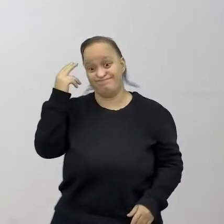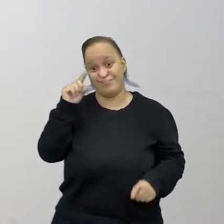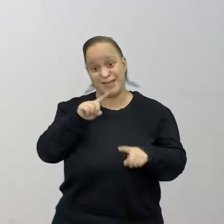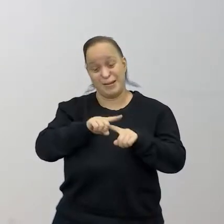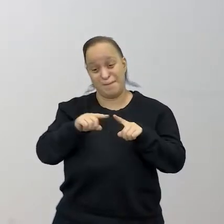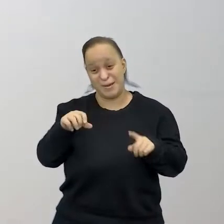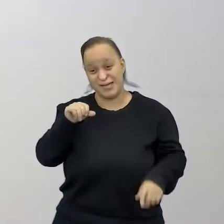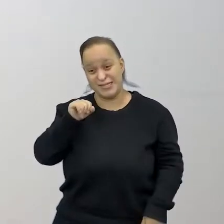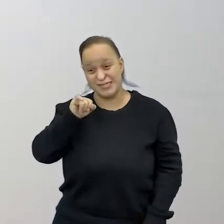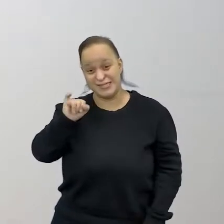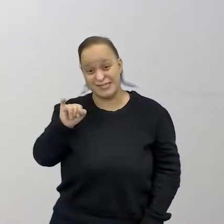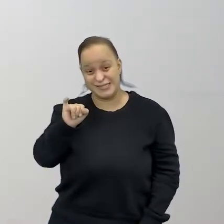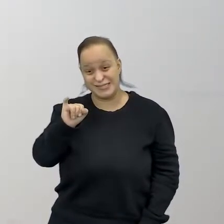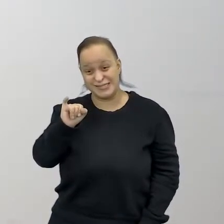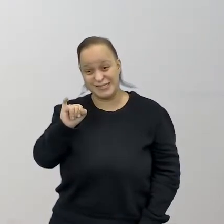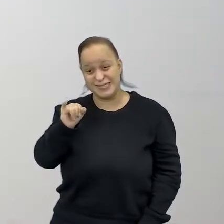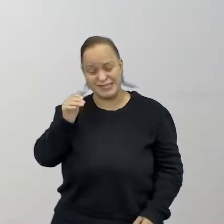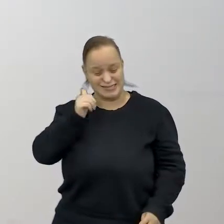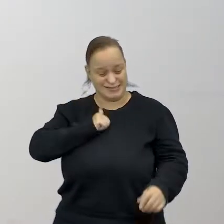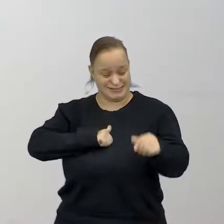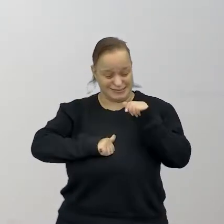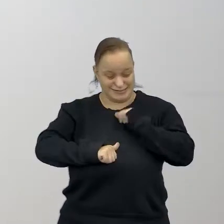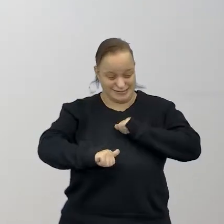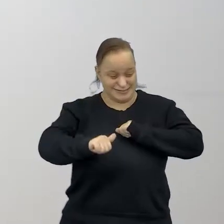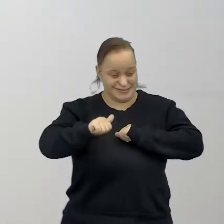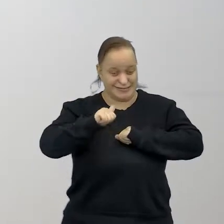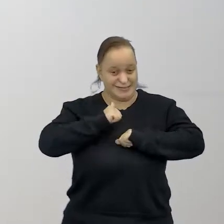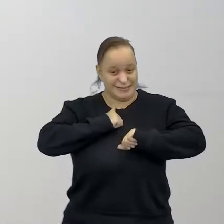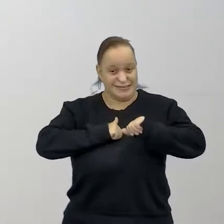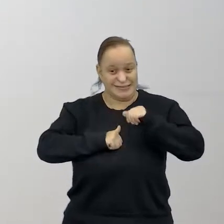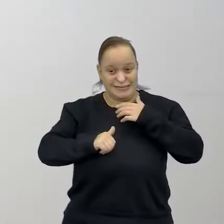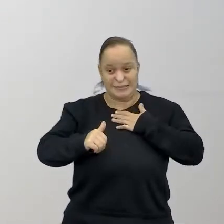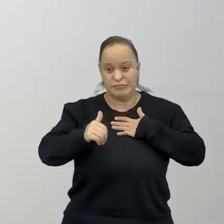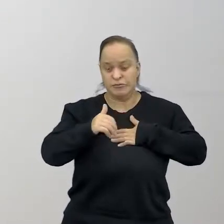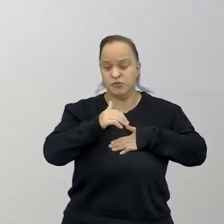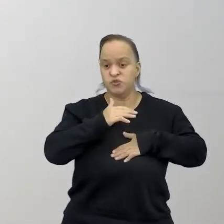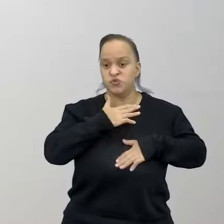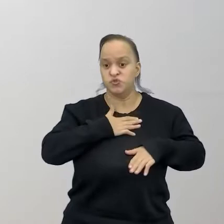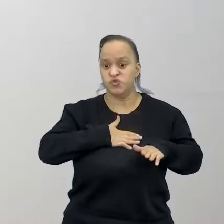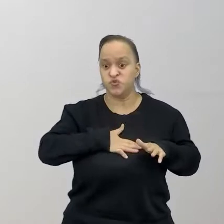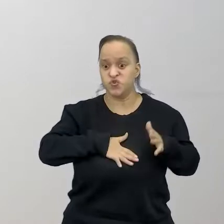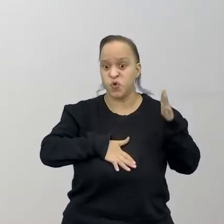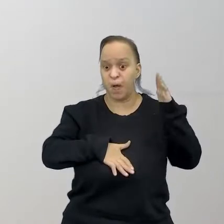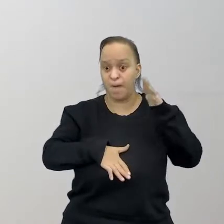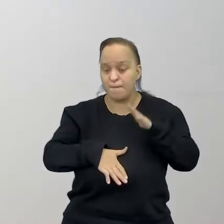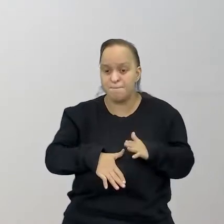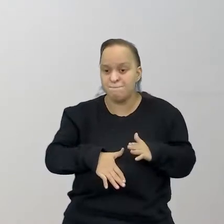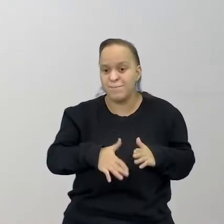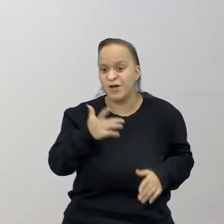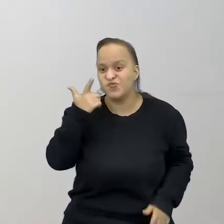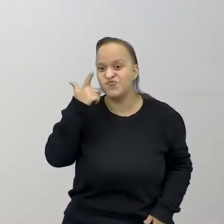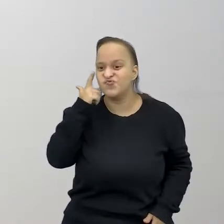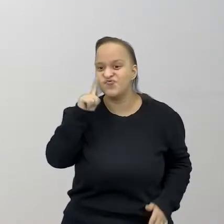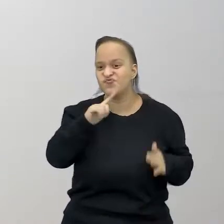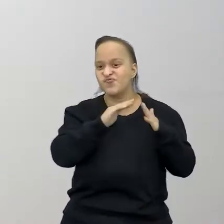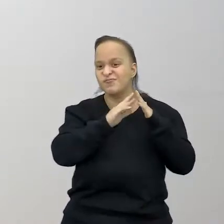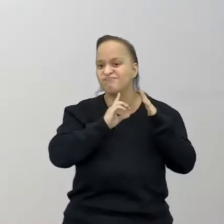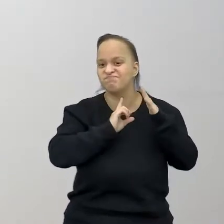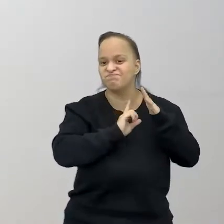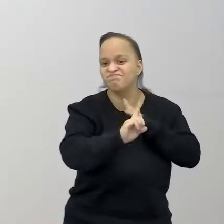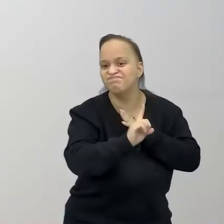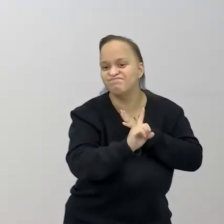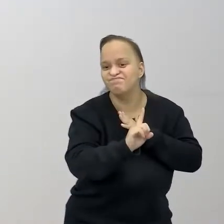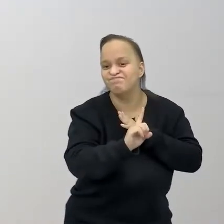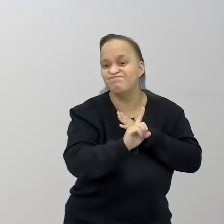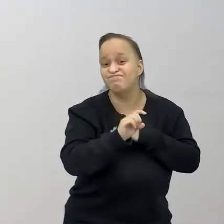passar mal, se isso começa a transformar em sintomas físicos, se você começa a não conseguir fazer mais as coisas, você começa a não conseguir mais sair de casa, né? Se pra